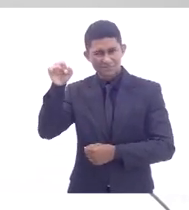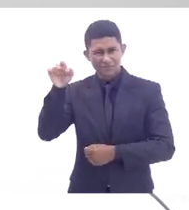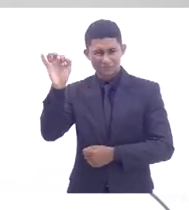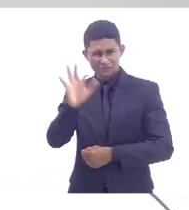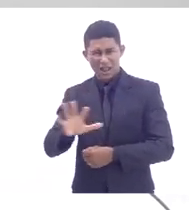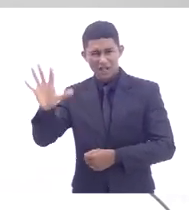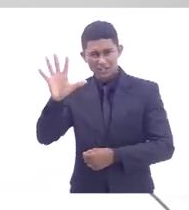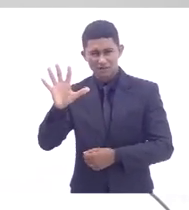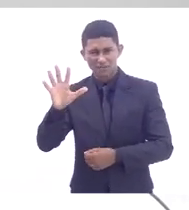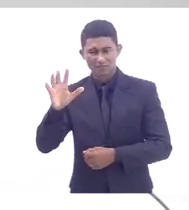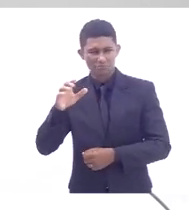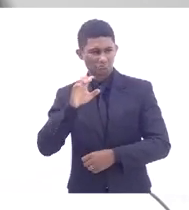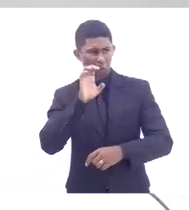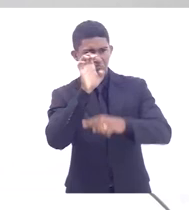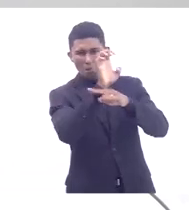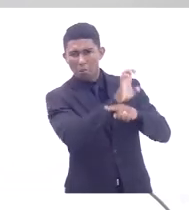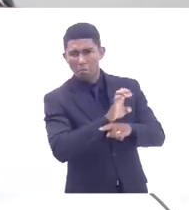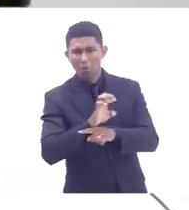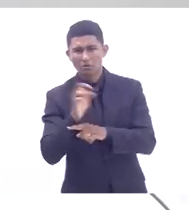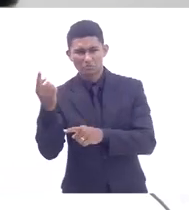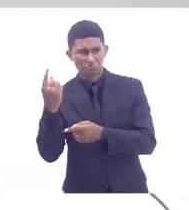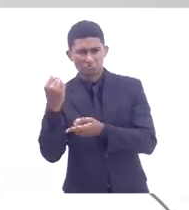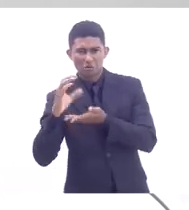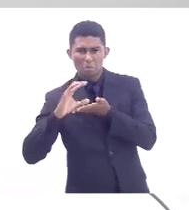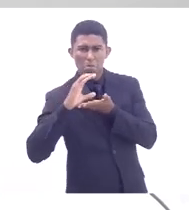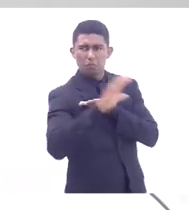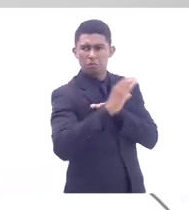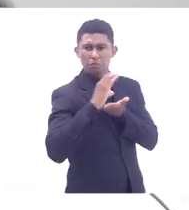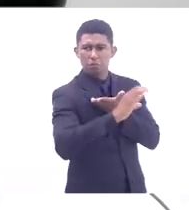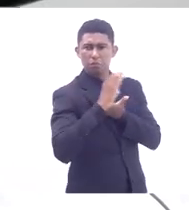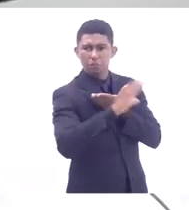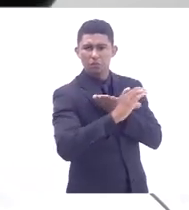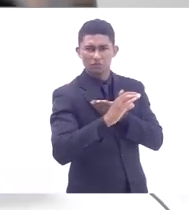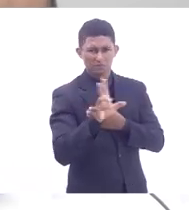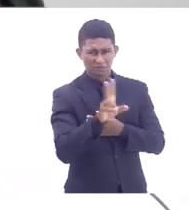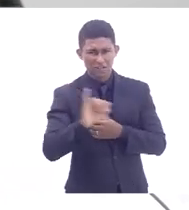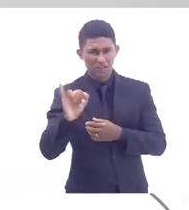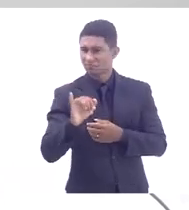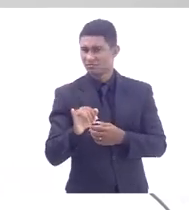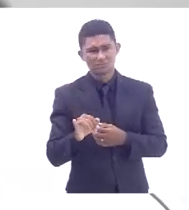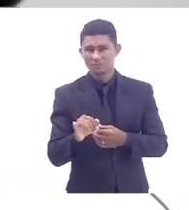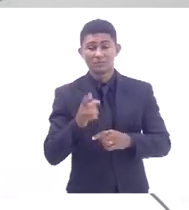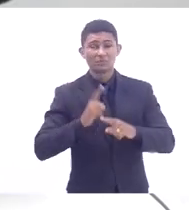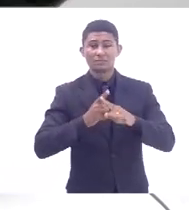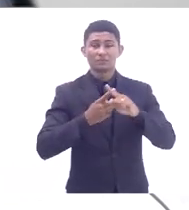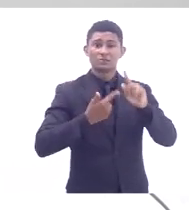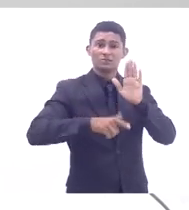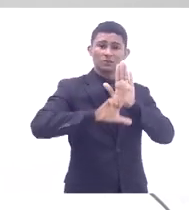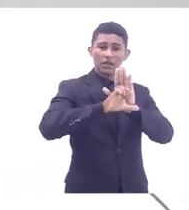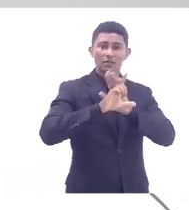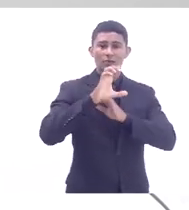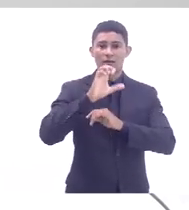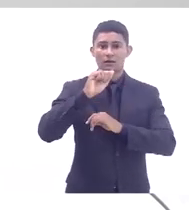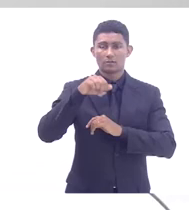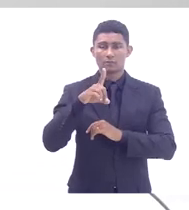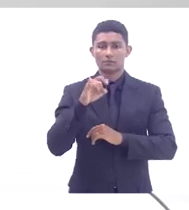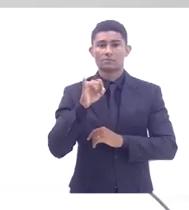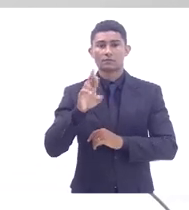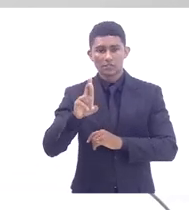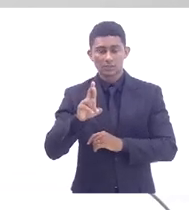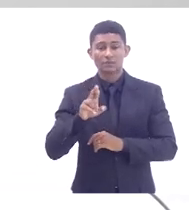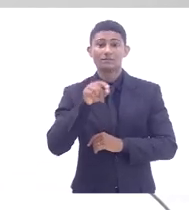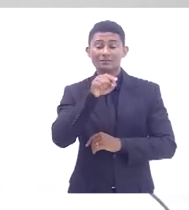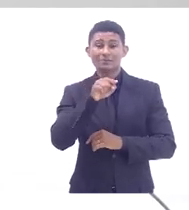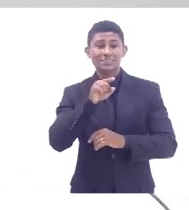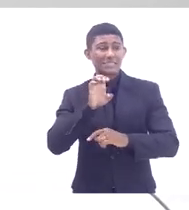por parte da União aos Estados das perdas impingidos pela união da lei kandir é uma lei federal que impede que os estados é